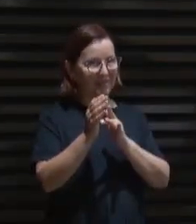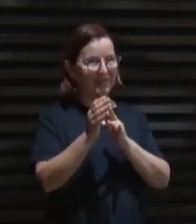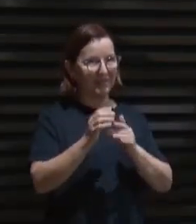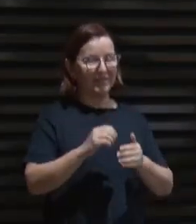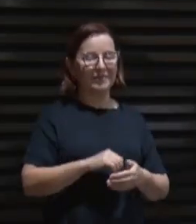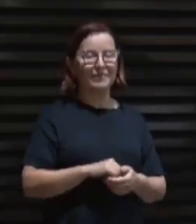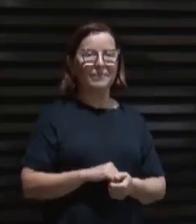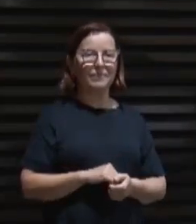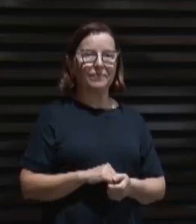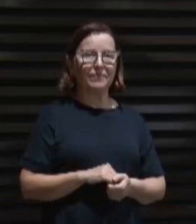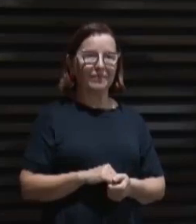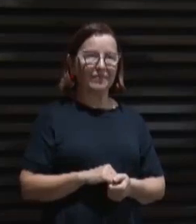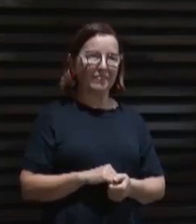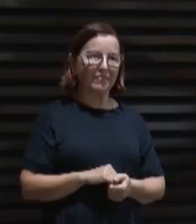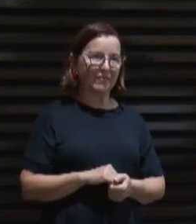Então,